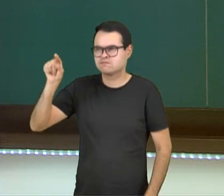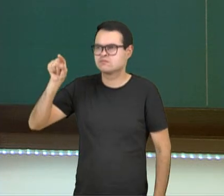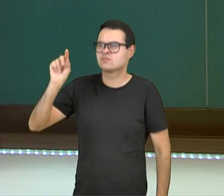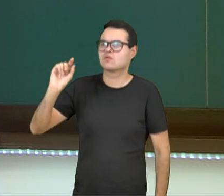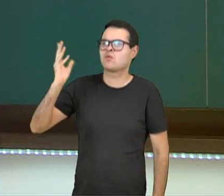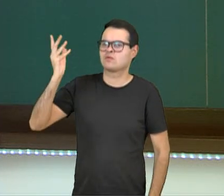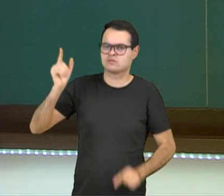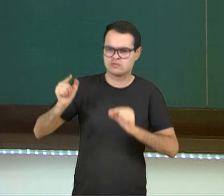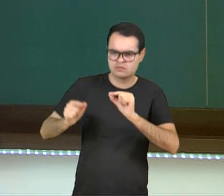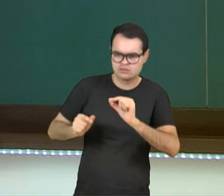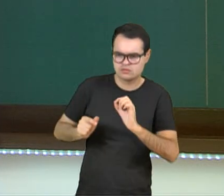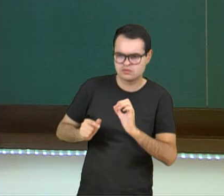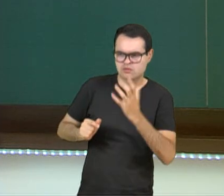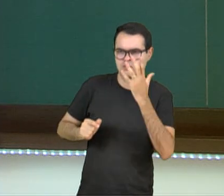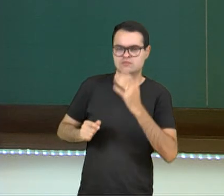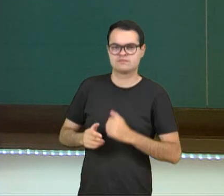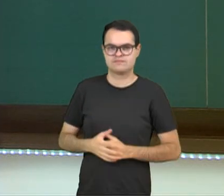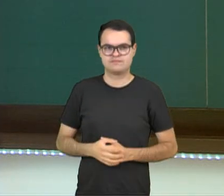lugares, alguns dos países.